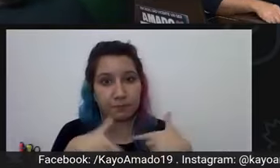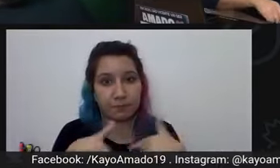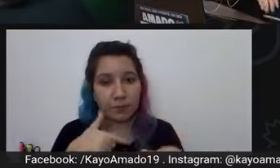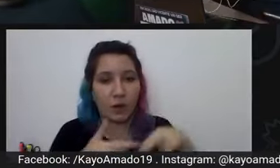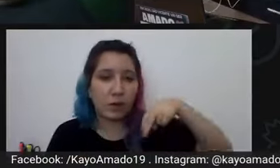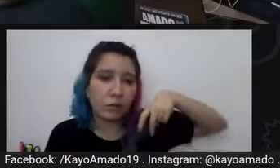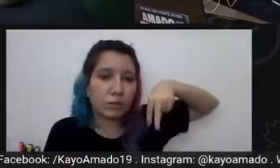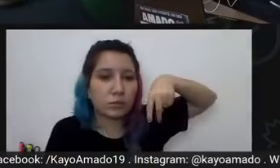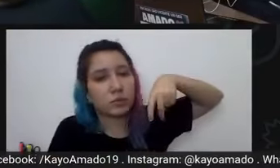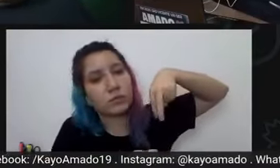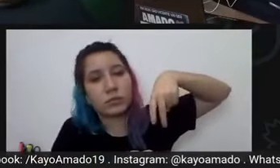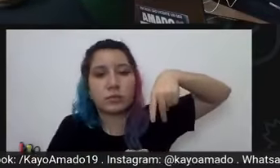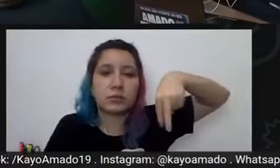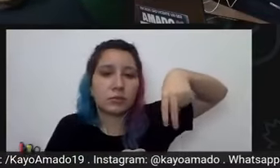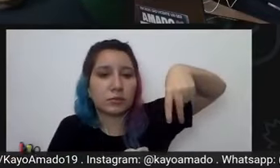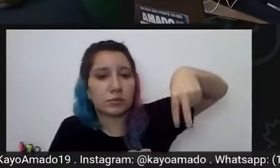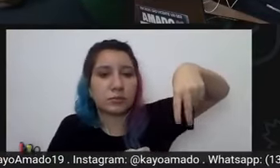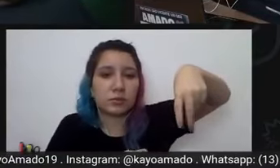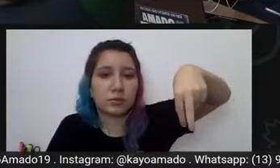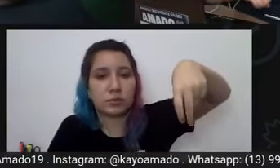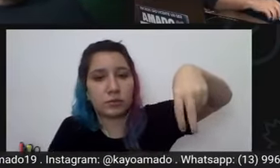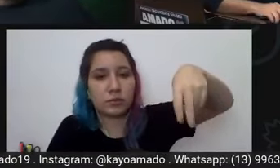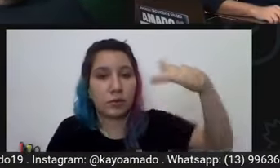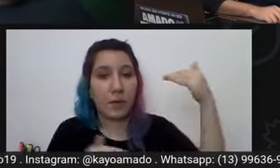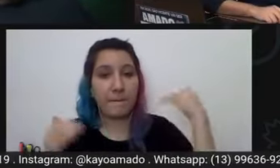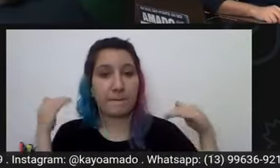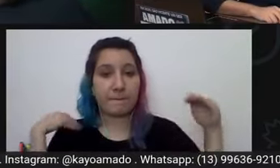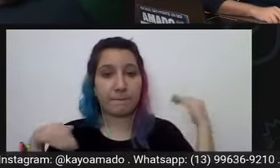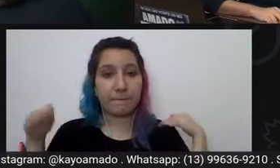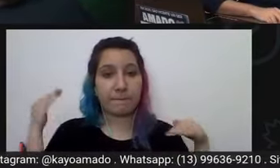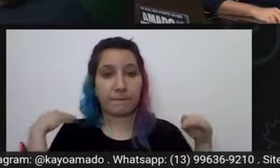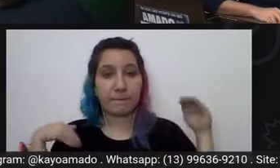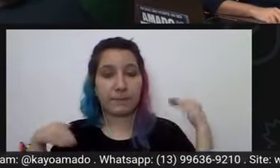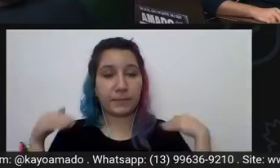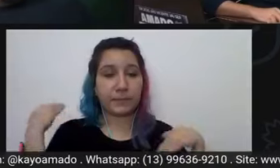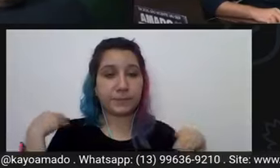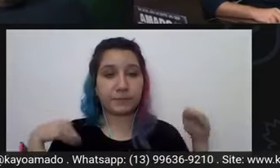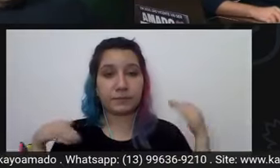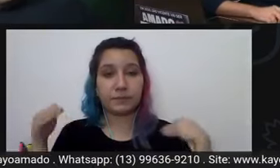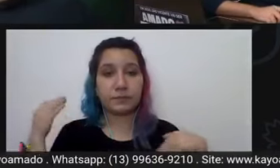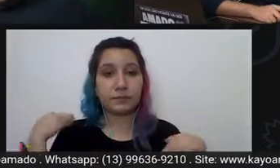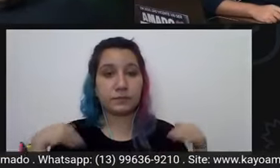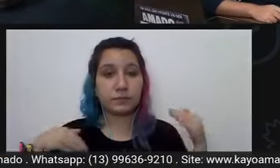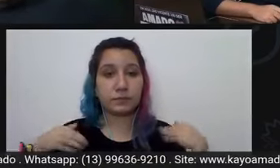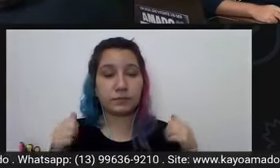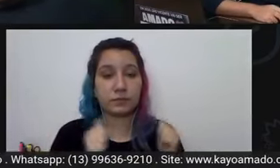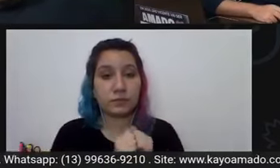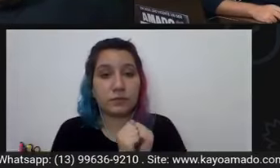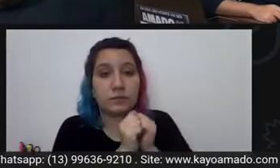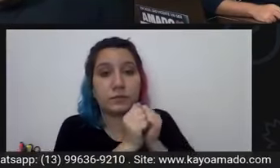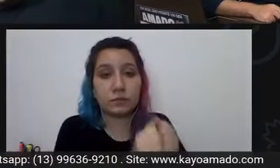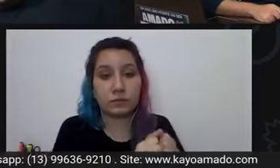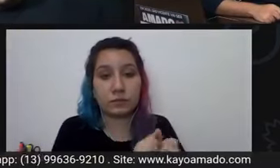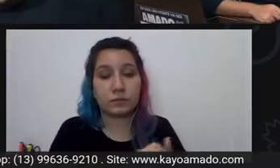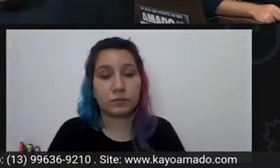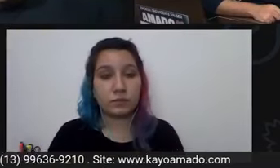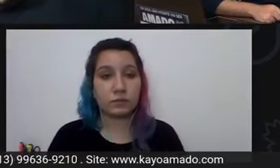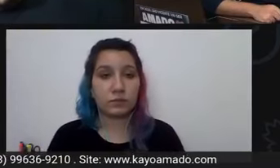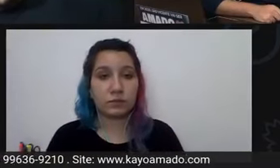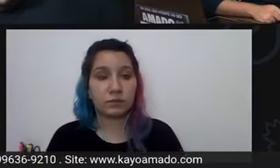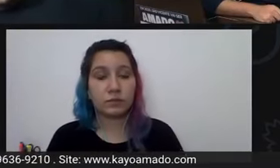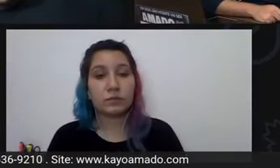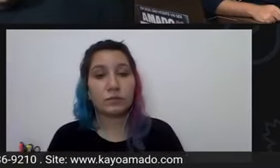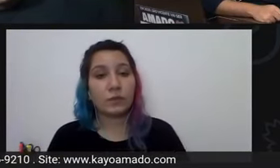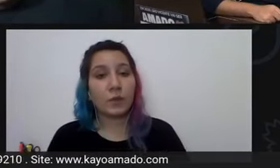rota histórica que a gente está conversando. Eu acho que é o momento que vocês passaram agora o vídeo do Porto das Naus,